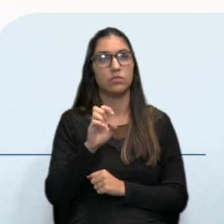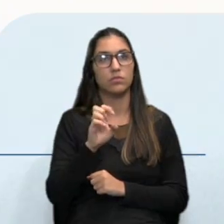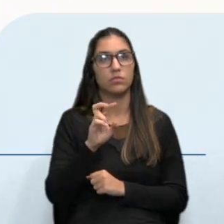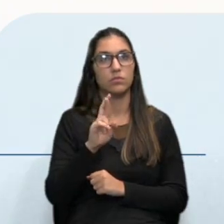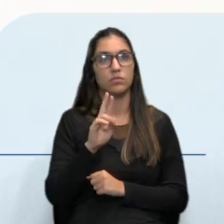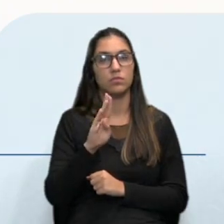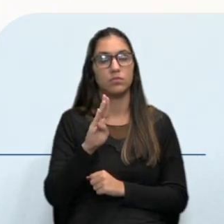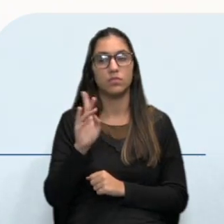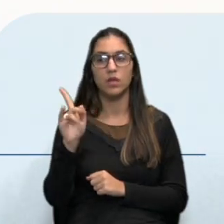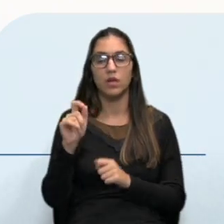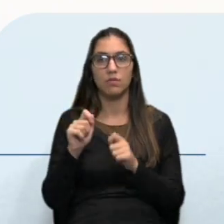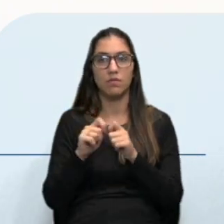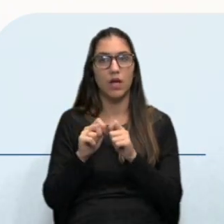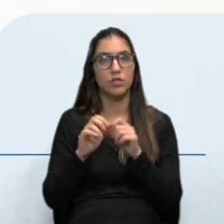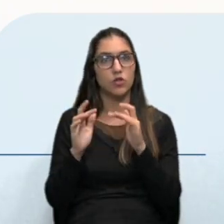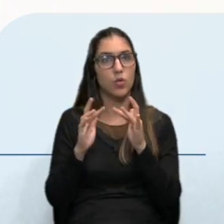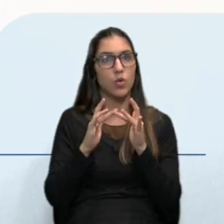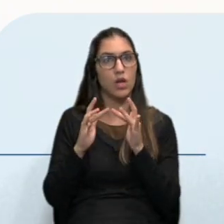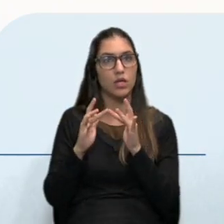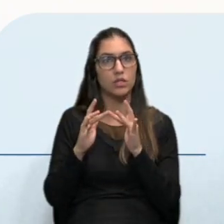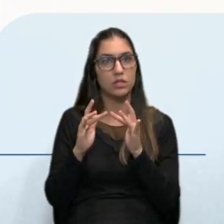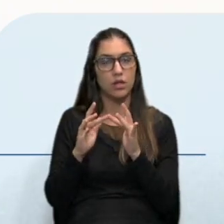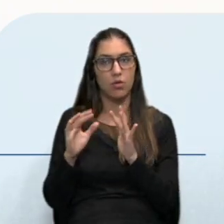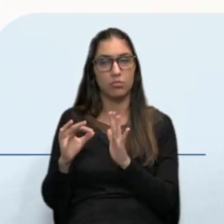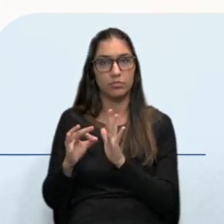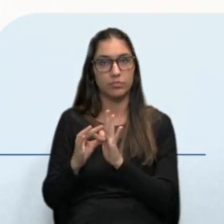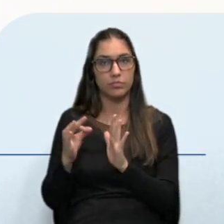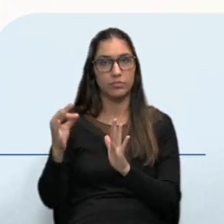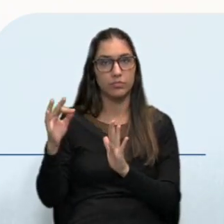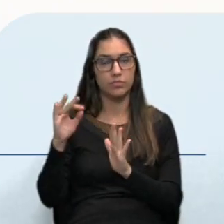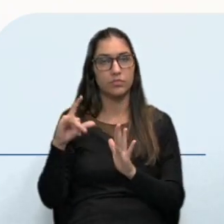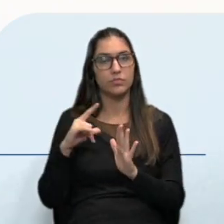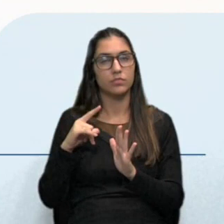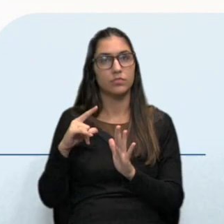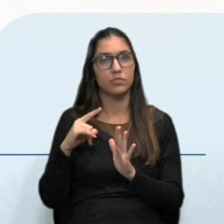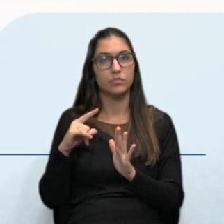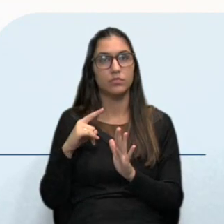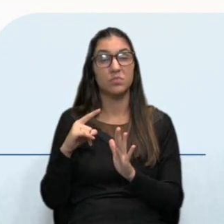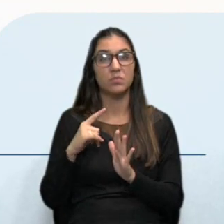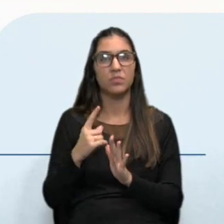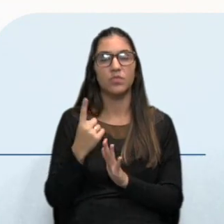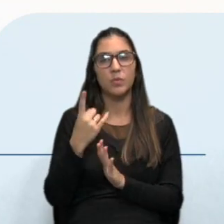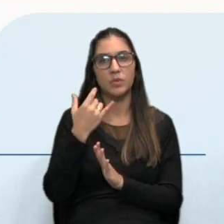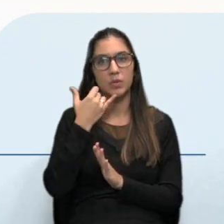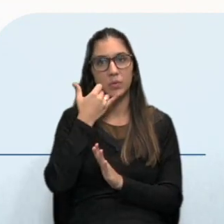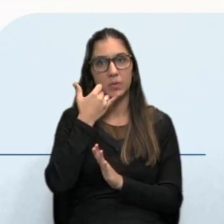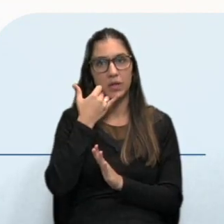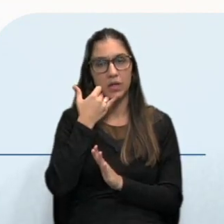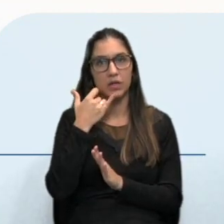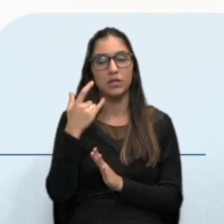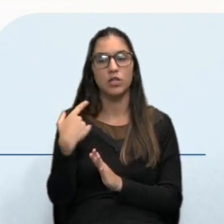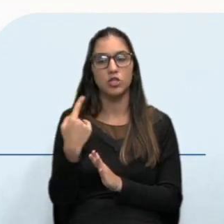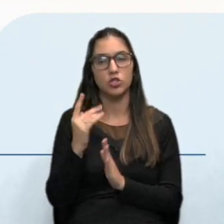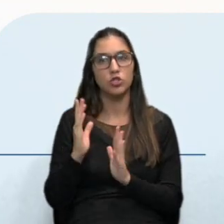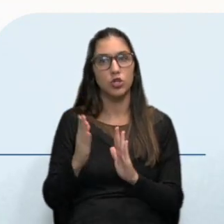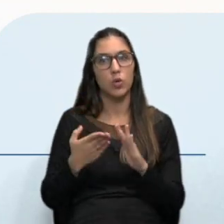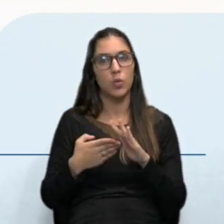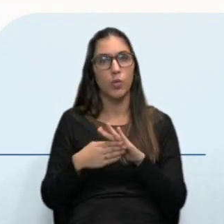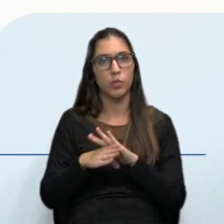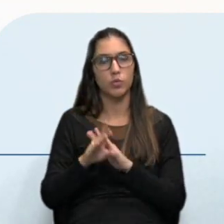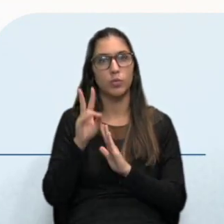é ela que faz a conexão com o assinante. Aqui denotado por um celular que a gente é acostumado a